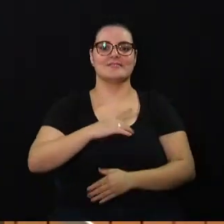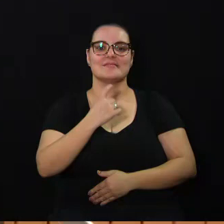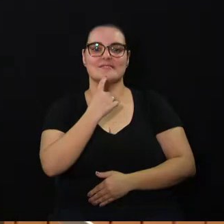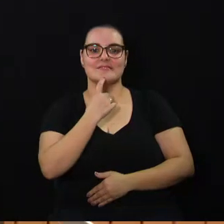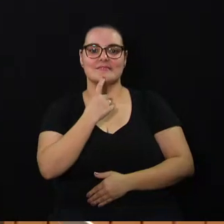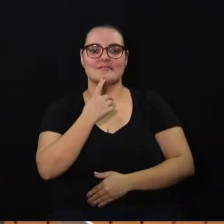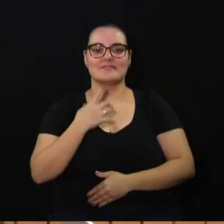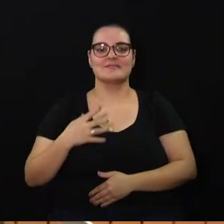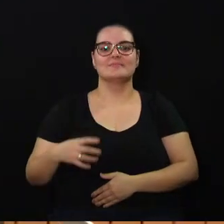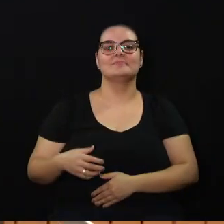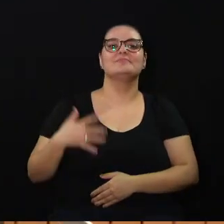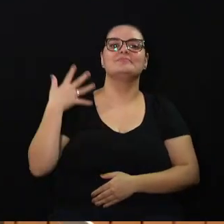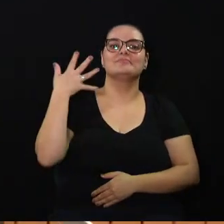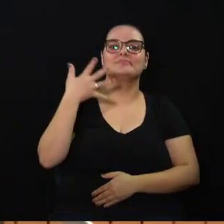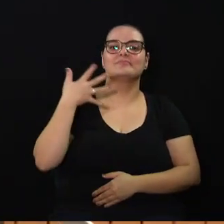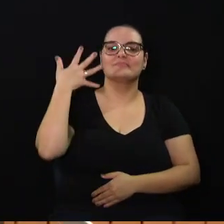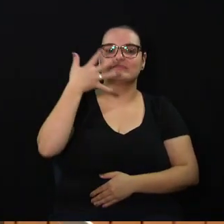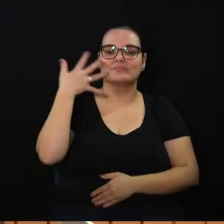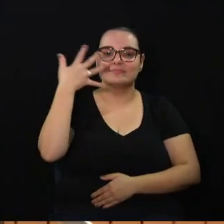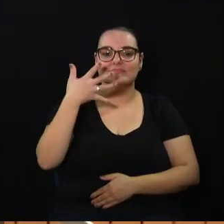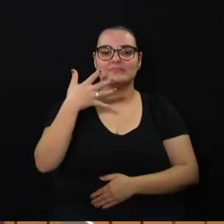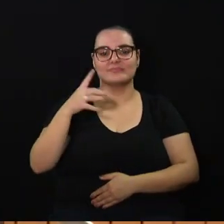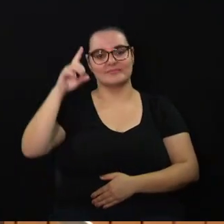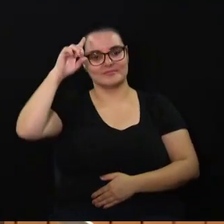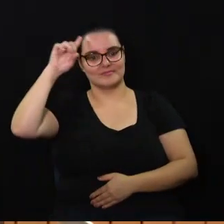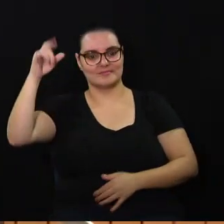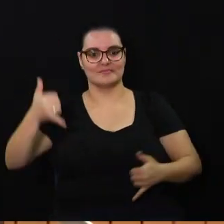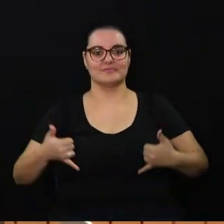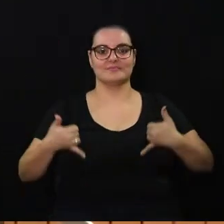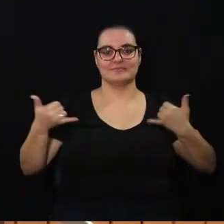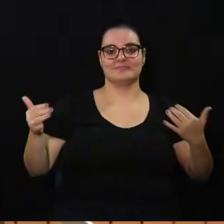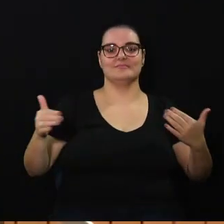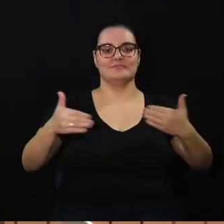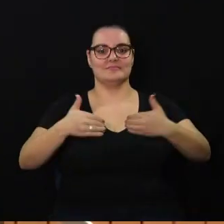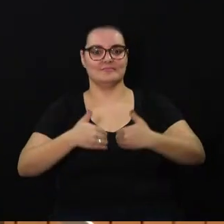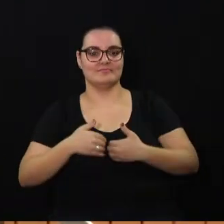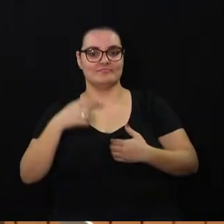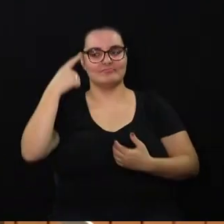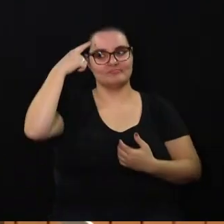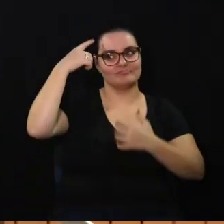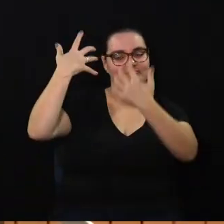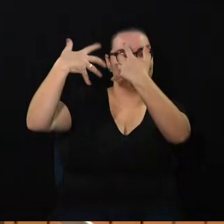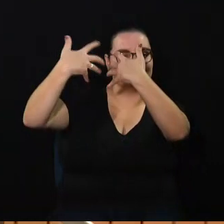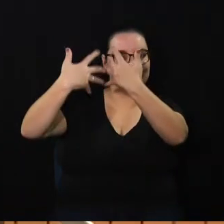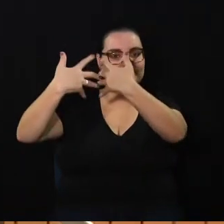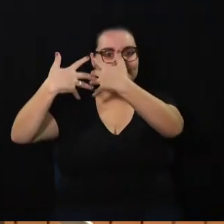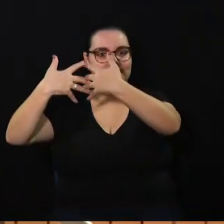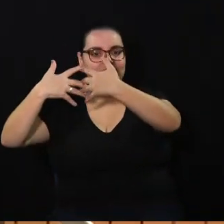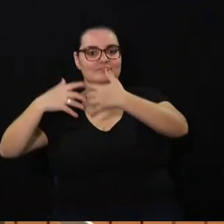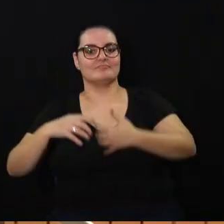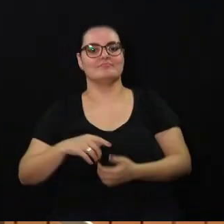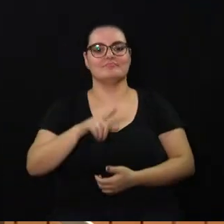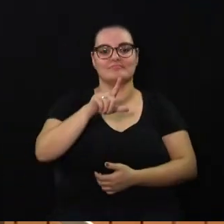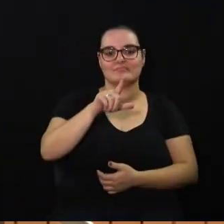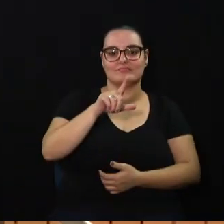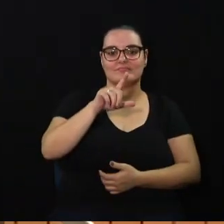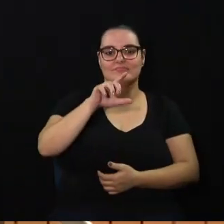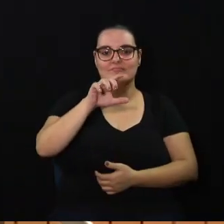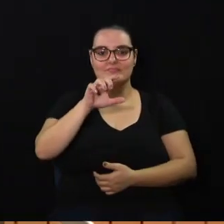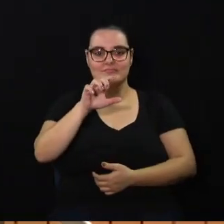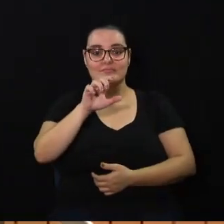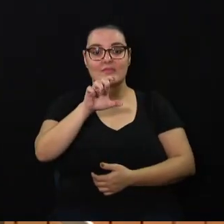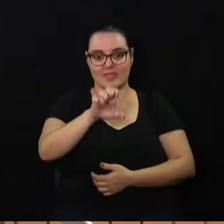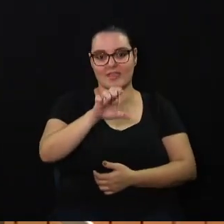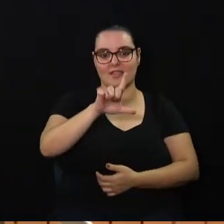seminário dia do orgulho autista reflexões promovido pela escola do legislativo de campinas a ele camping